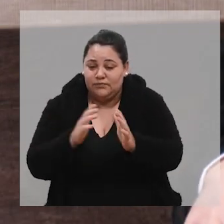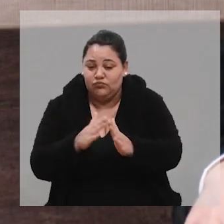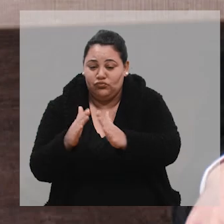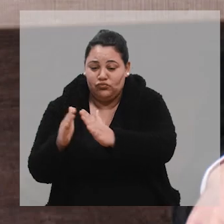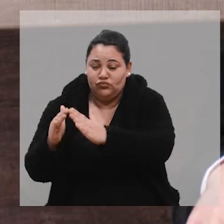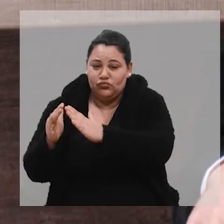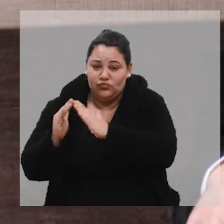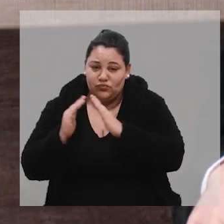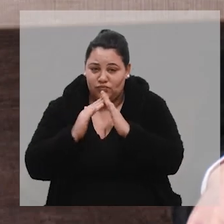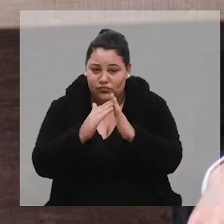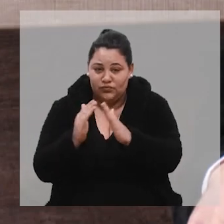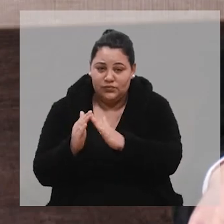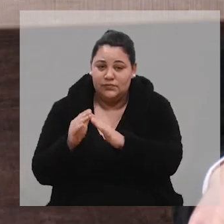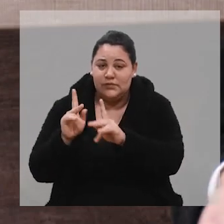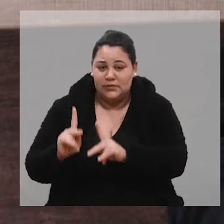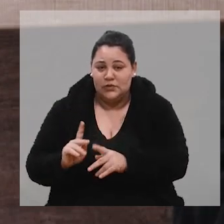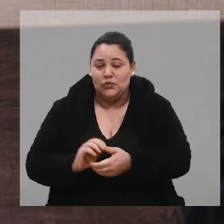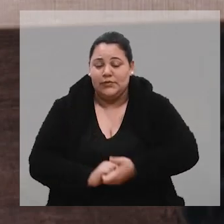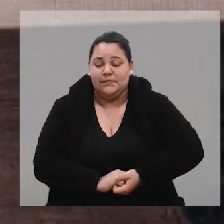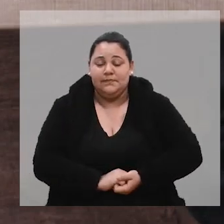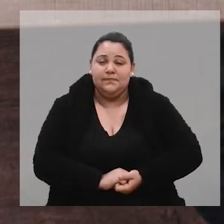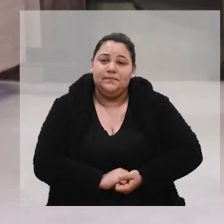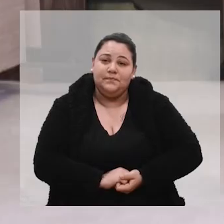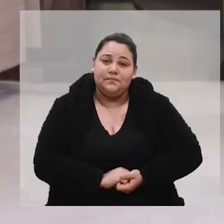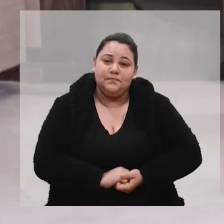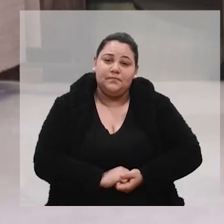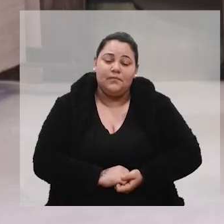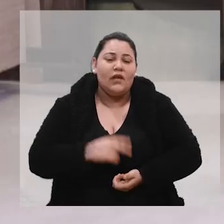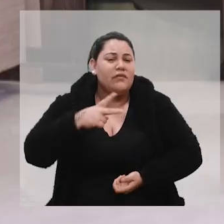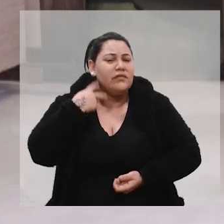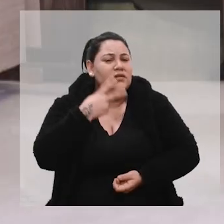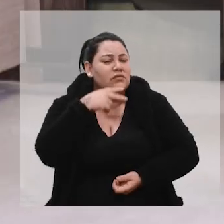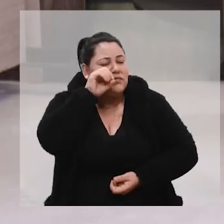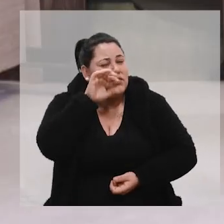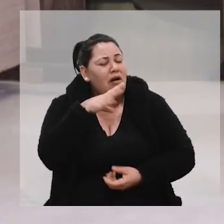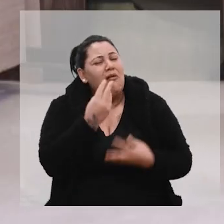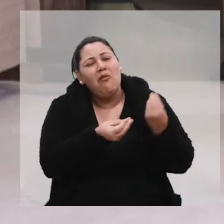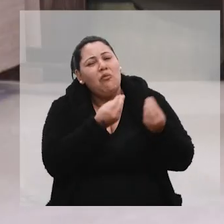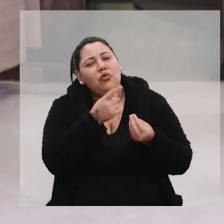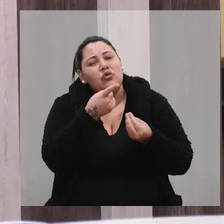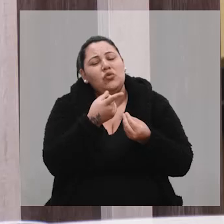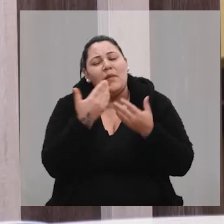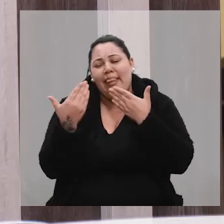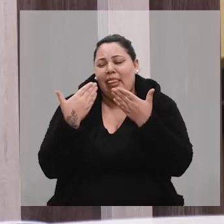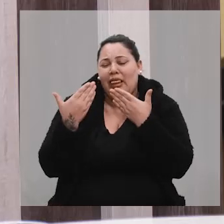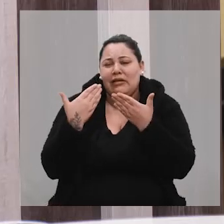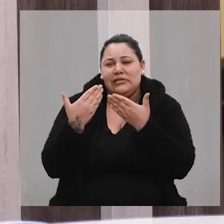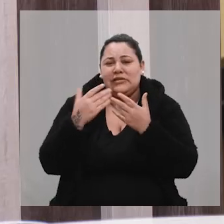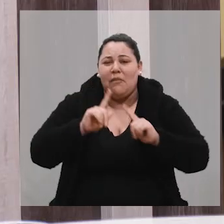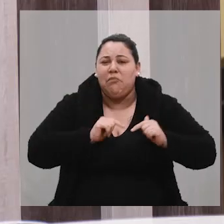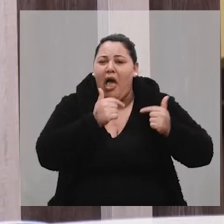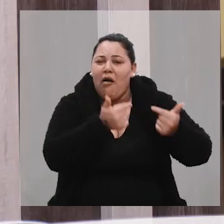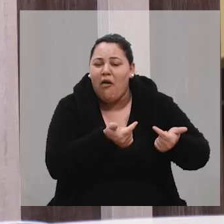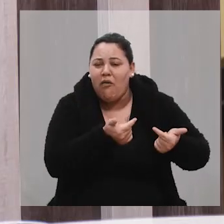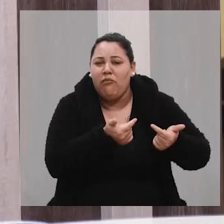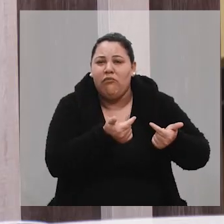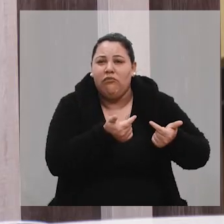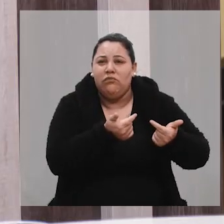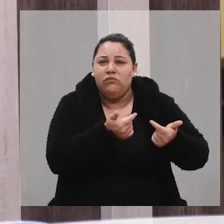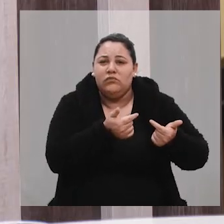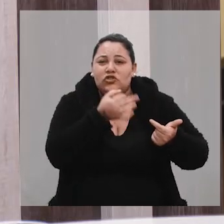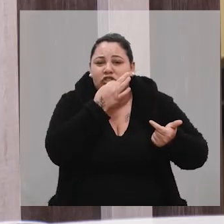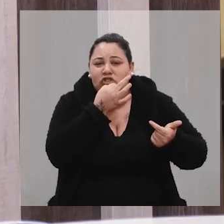residências habitacionais para este público. Vereador Fiuza, como é que o senhor avalia as providências